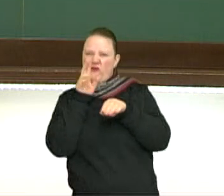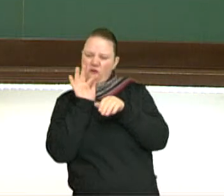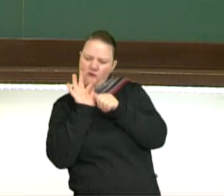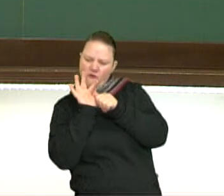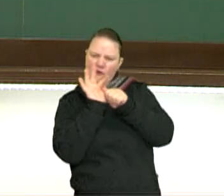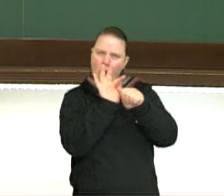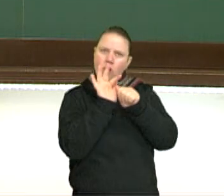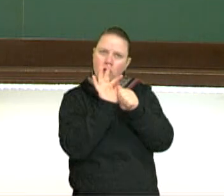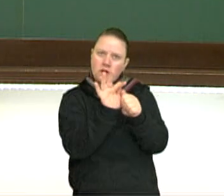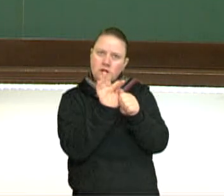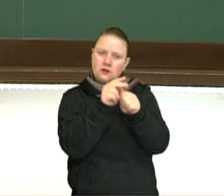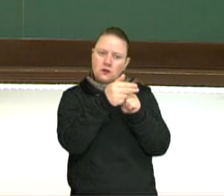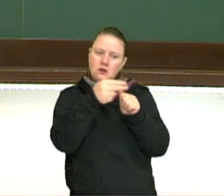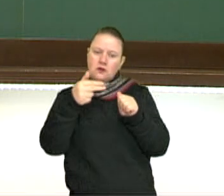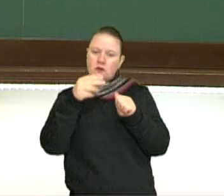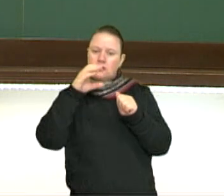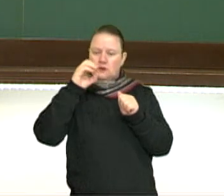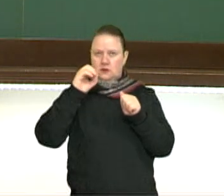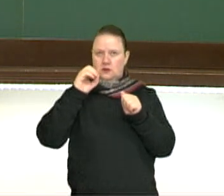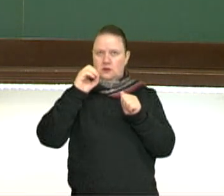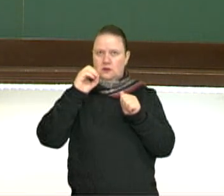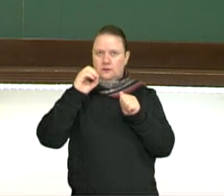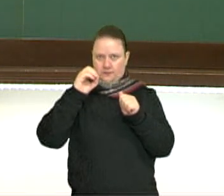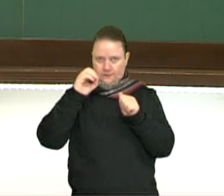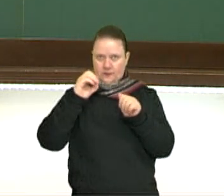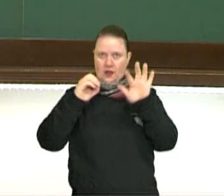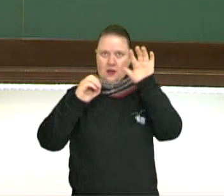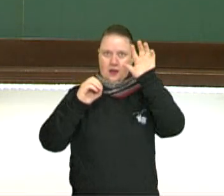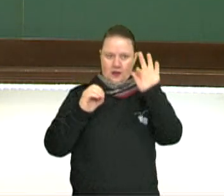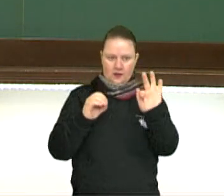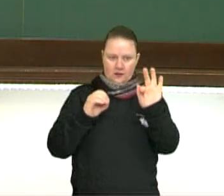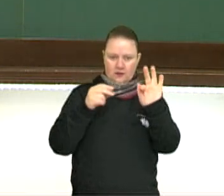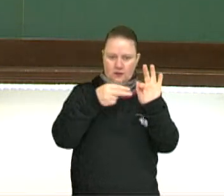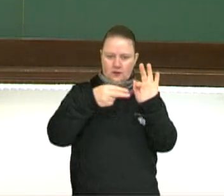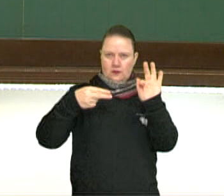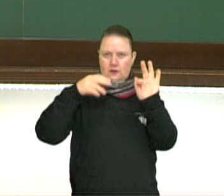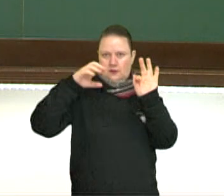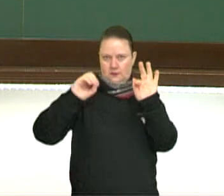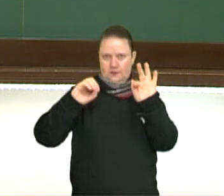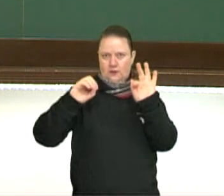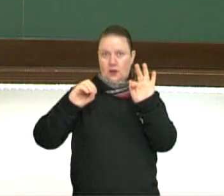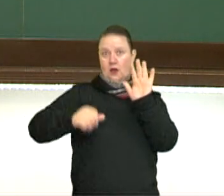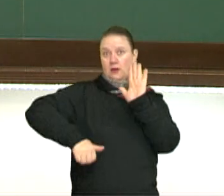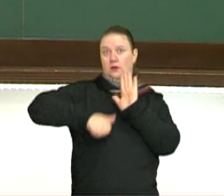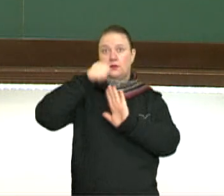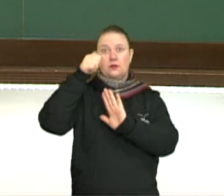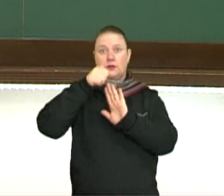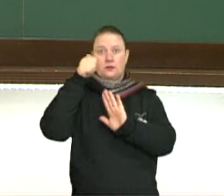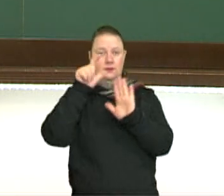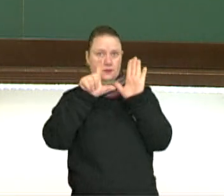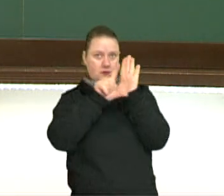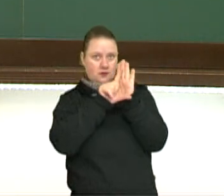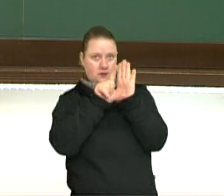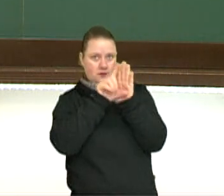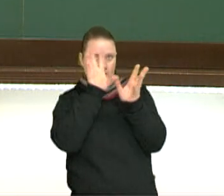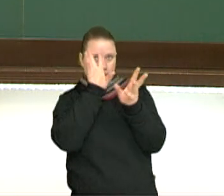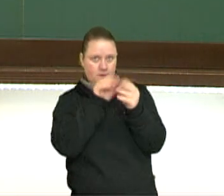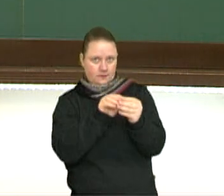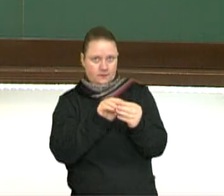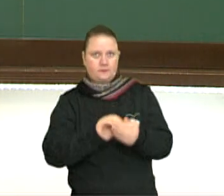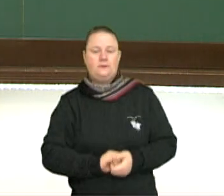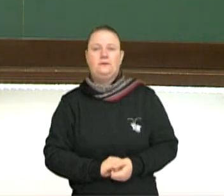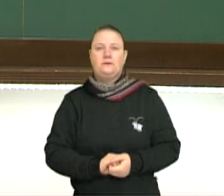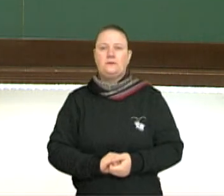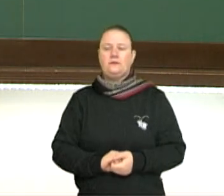a zero, certo? Então essa é, digamos assim, o filezinho ali da primeira lei de Newton, ok? Pois